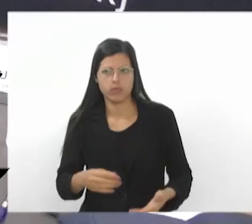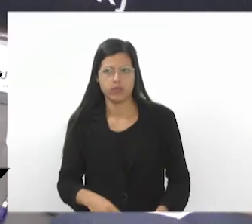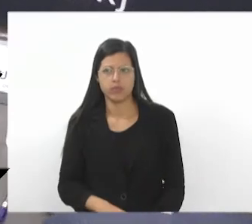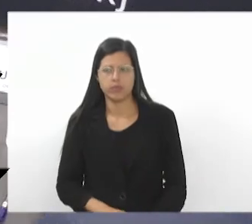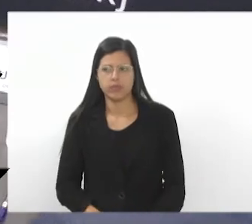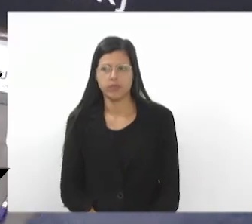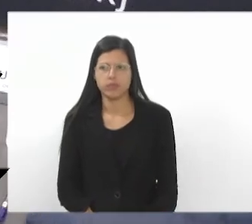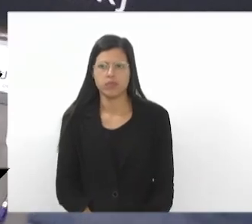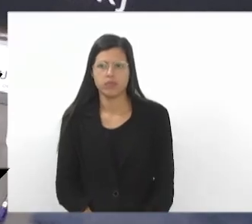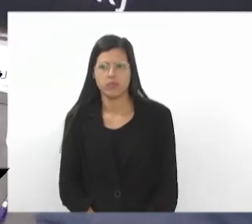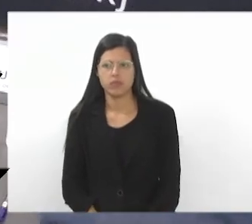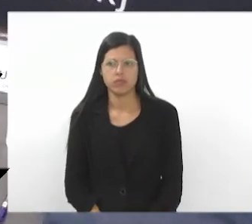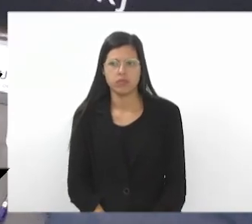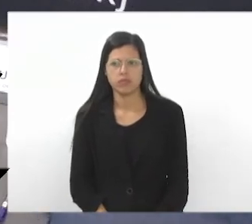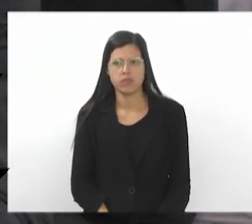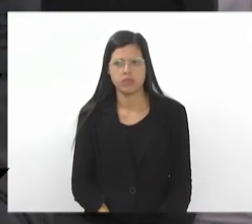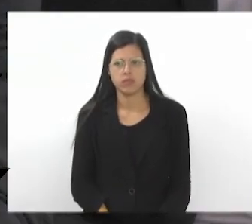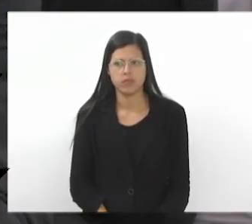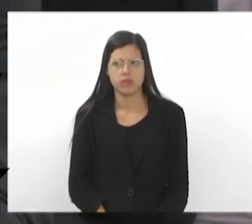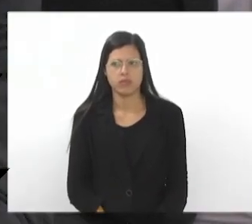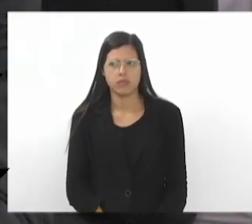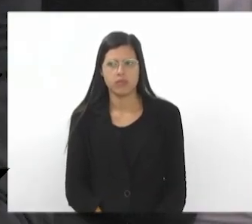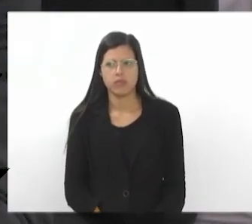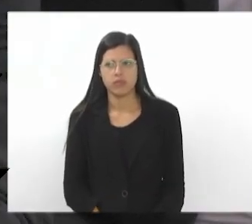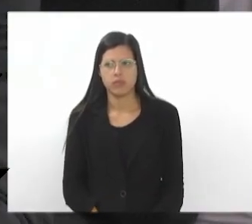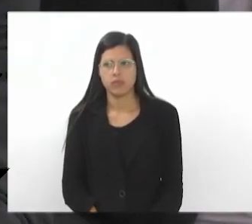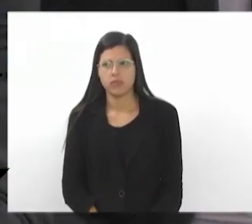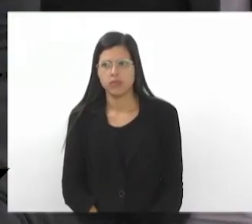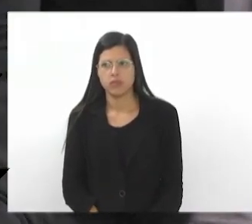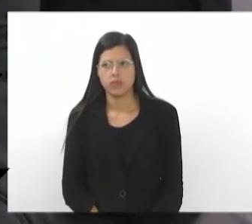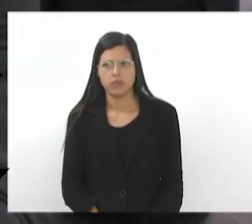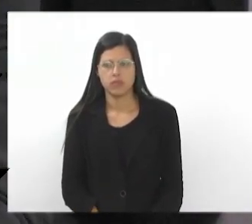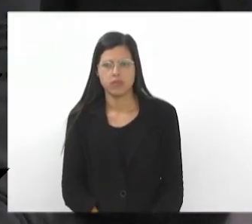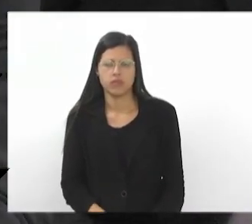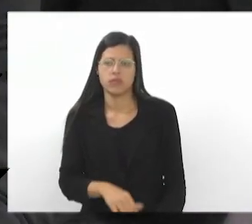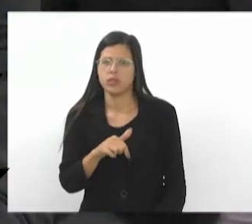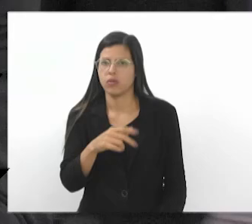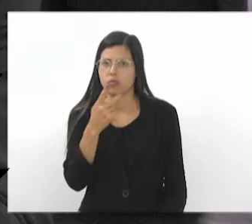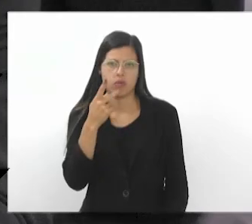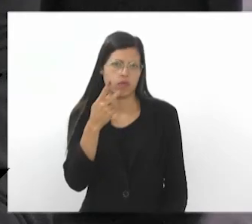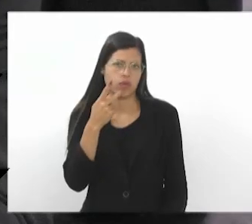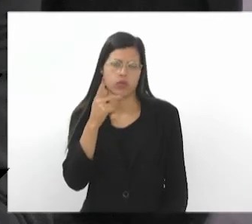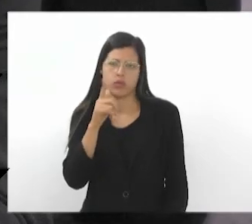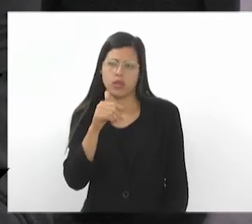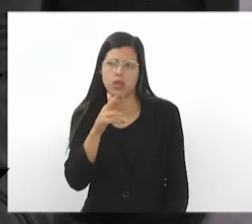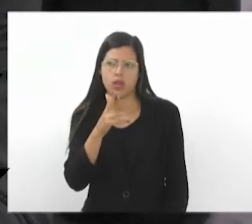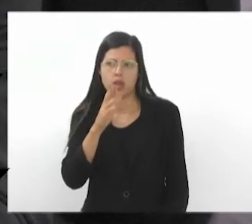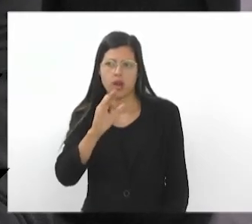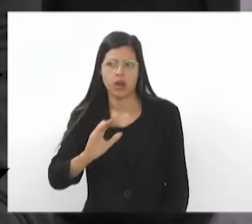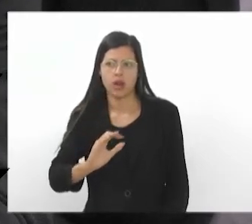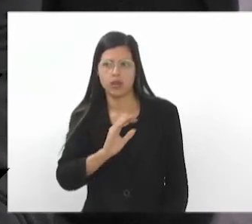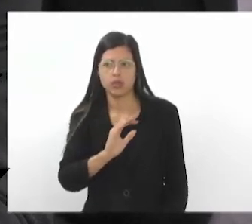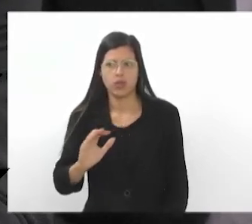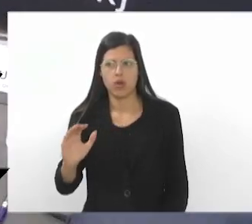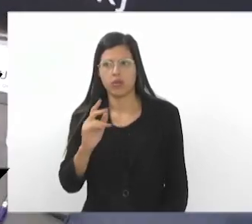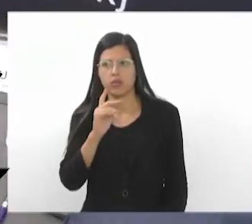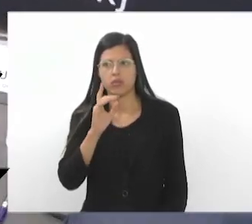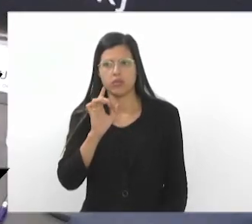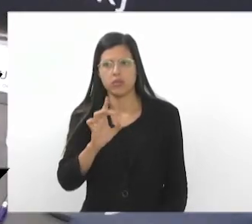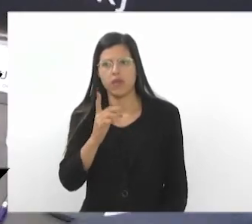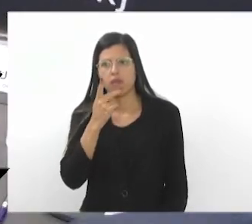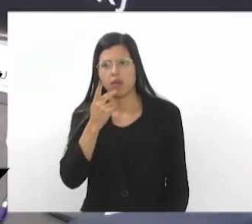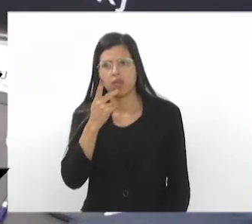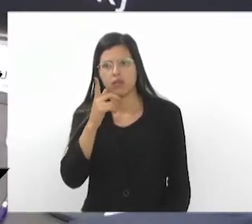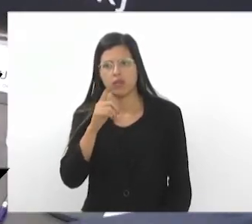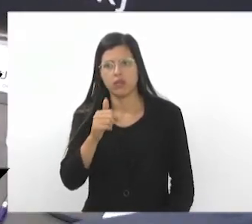não, eu não falo no então, artigo. O senhor não fala, pode ter. O senhor não está falando que é o católico, está falando que é o cristão. Então eu